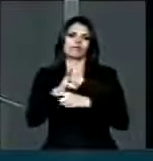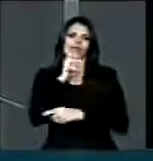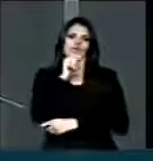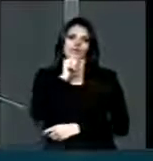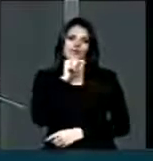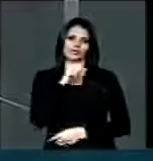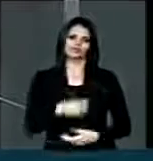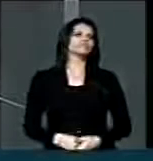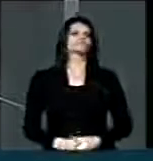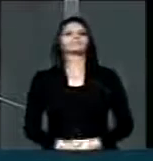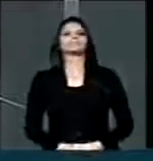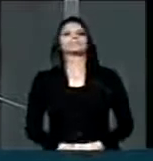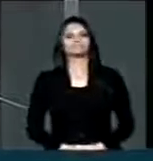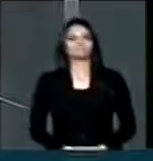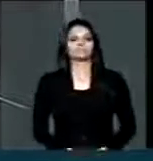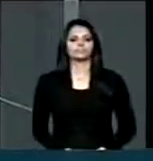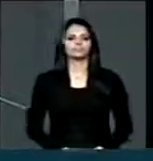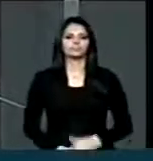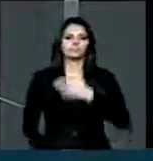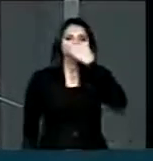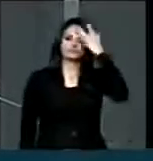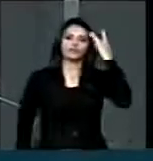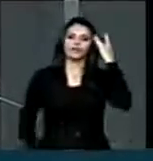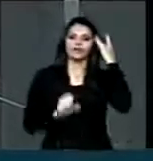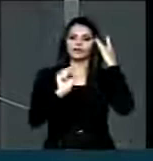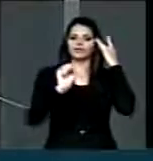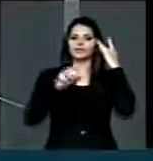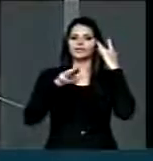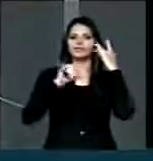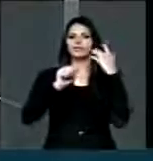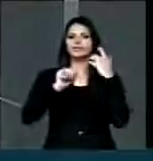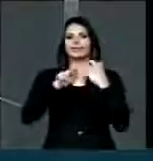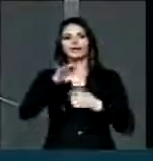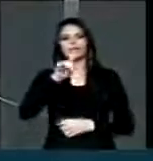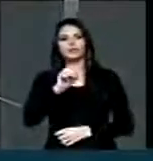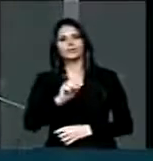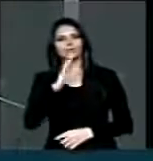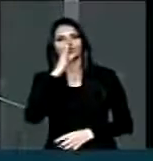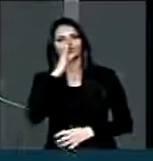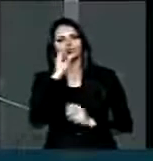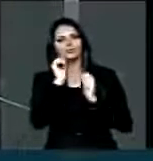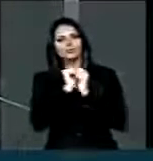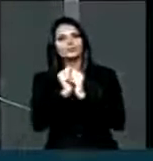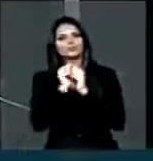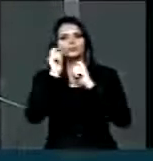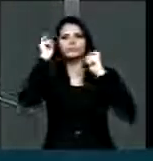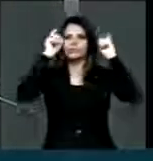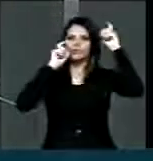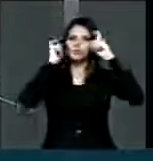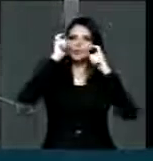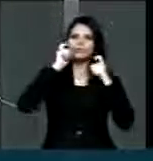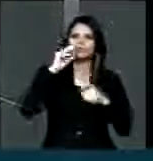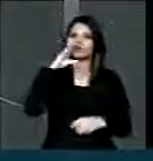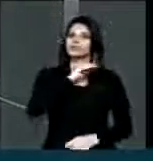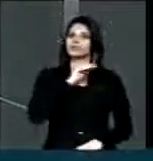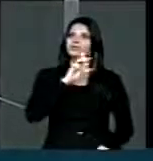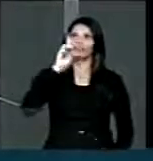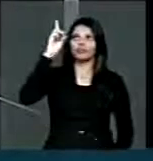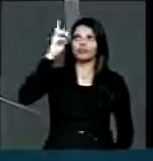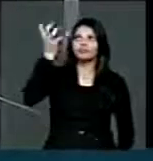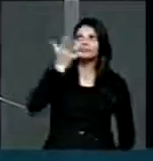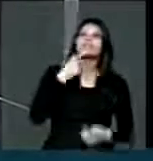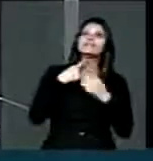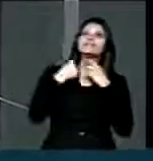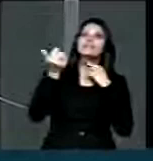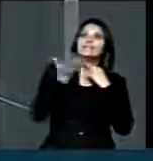que o homem do semiárido, ele acompanha, ele se preocupa e ele acha que, se Deus quiser,